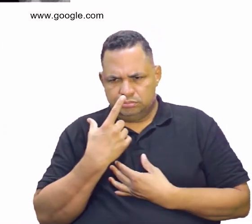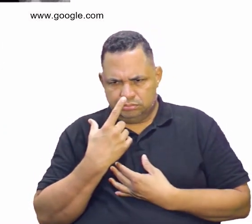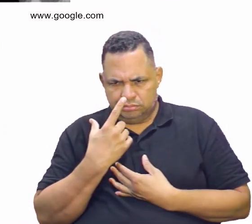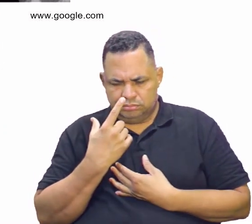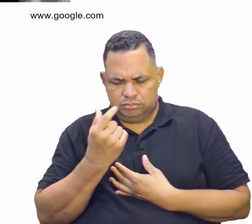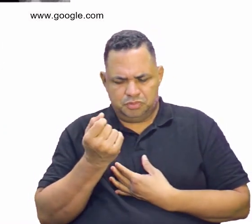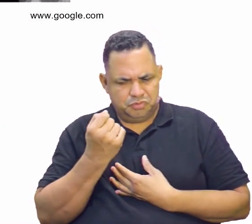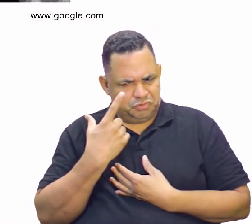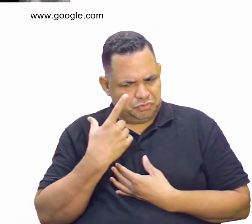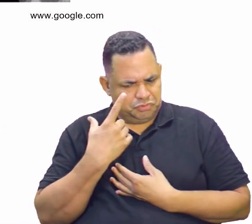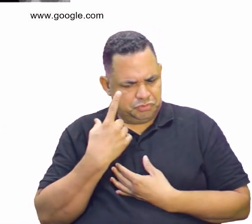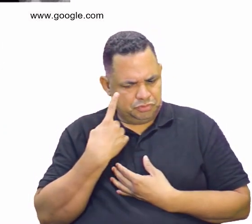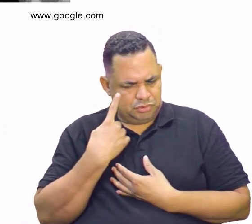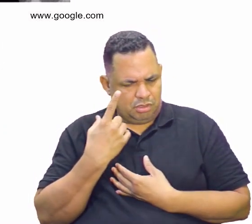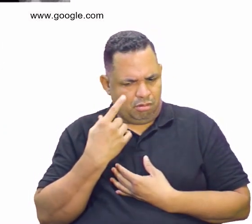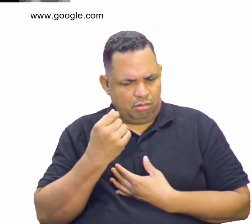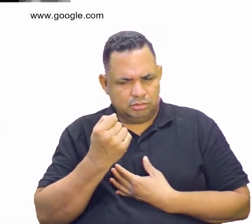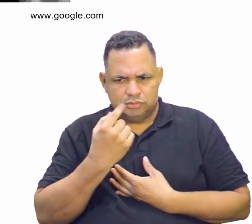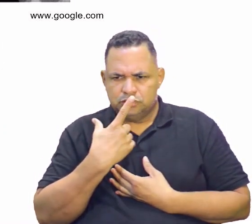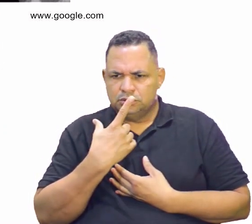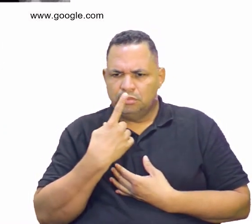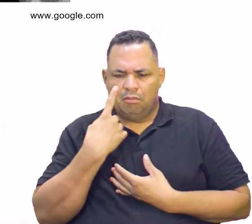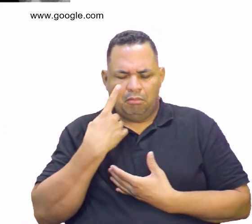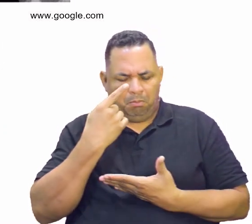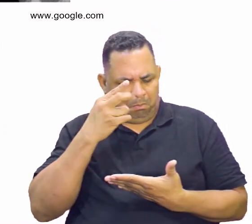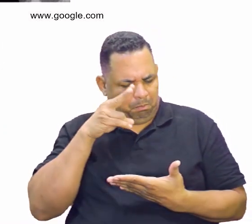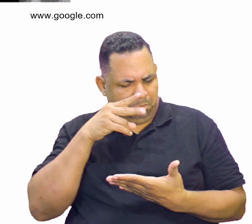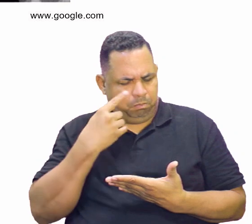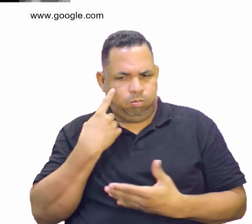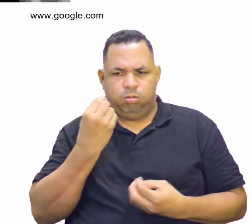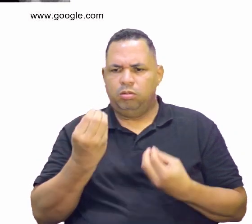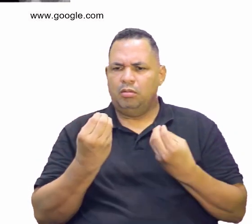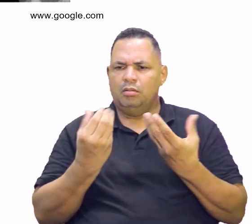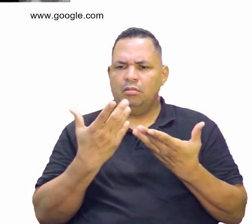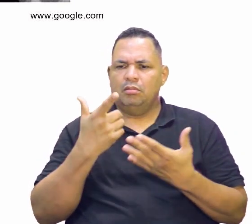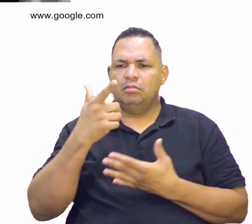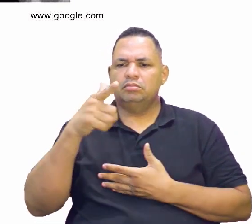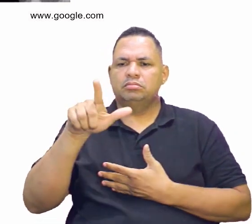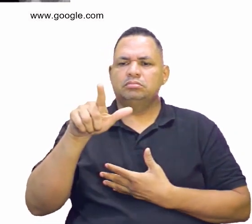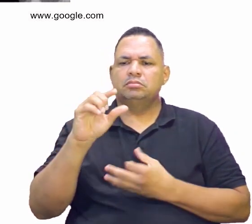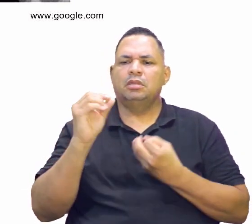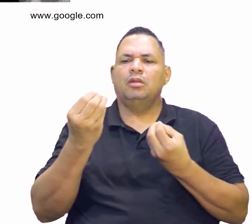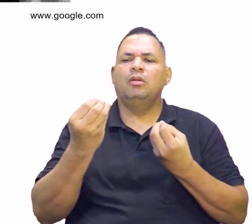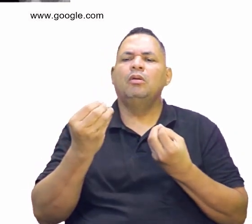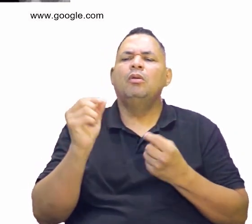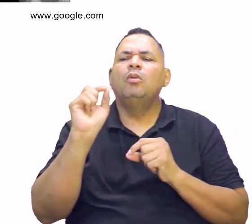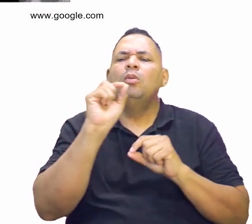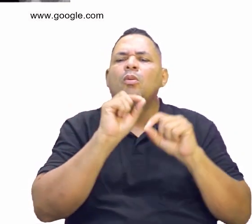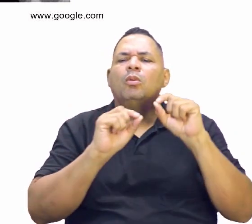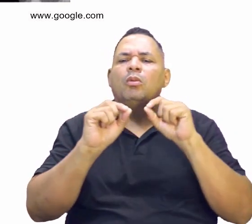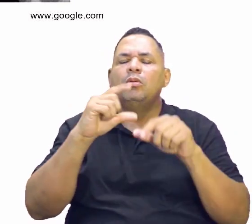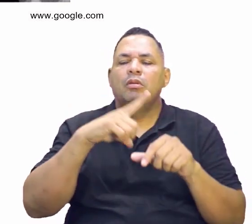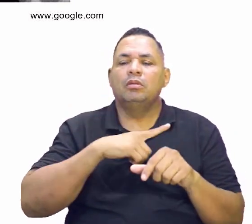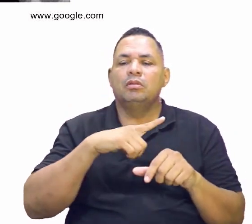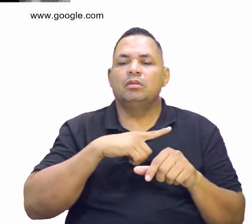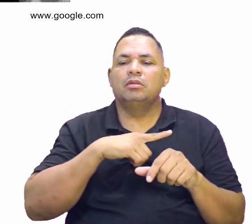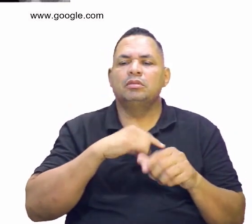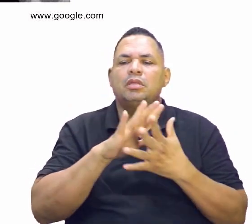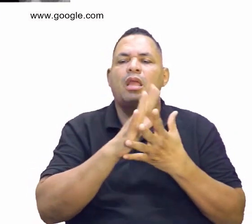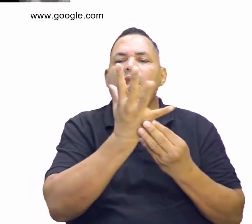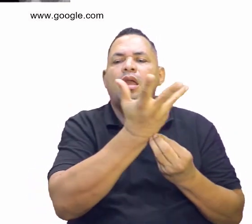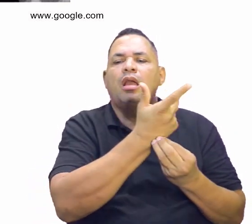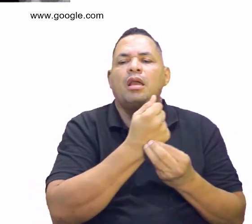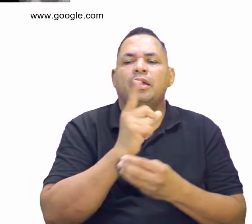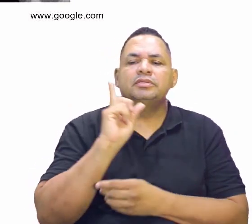talvez você vai olhar, né? O estranho, você vai olhar e vai perceber. Mais uma vez vem aquele questionamento, o que é que eu tenho aqui como